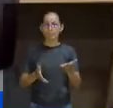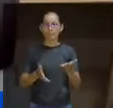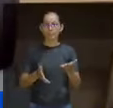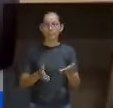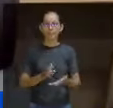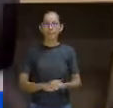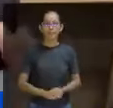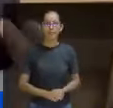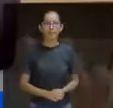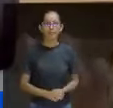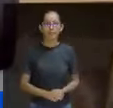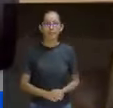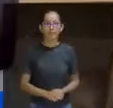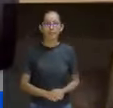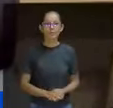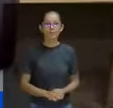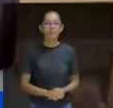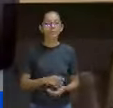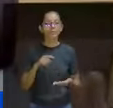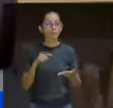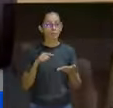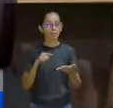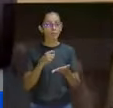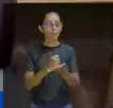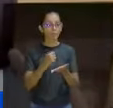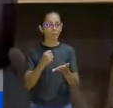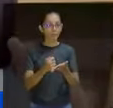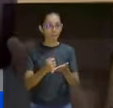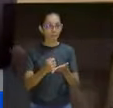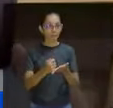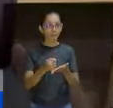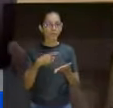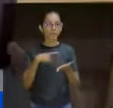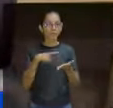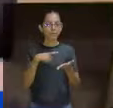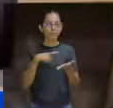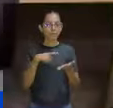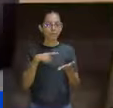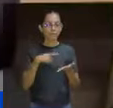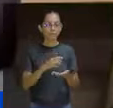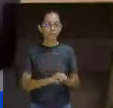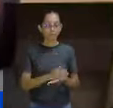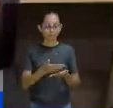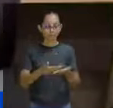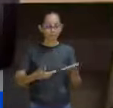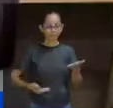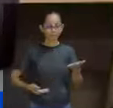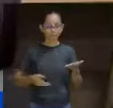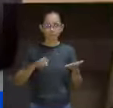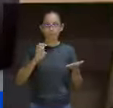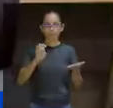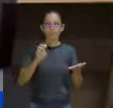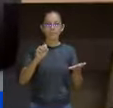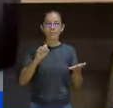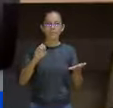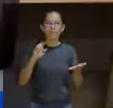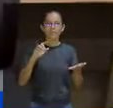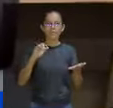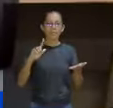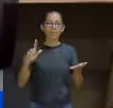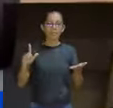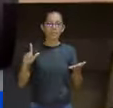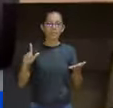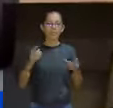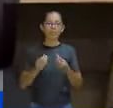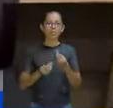recursos. Esse documento, Excelência, esses extratos do e-social, ao ver aqui